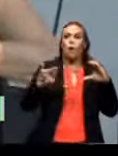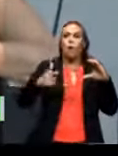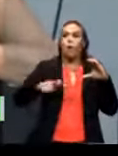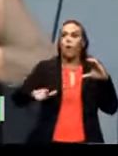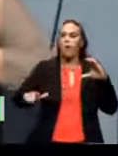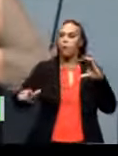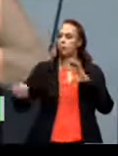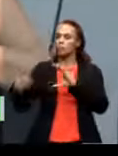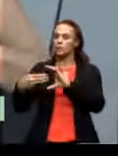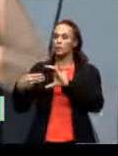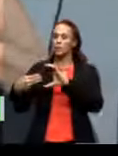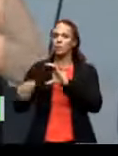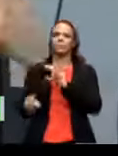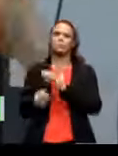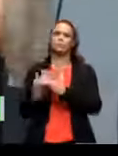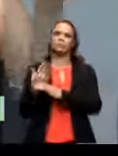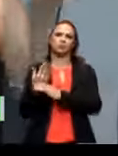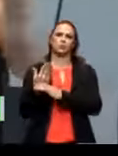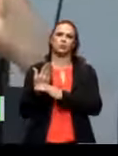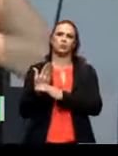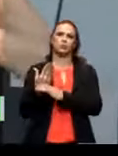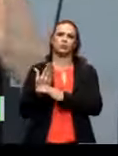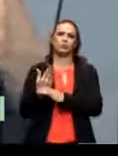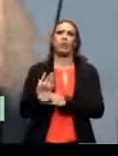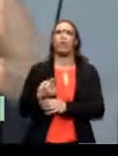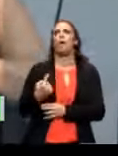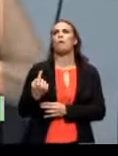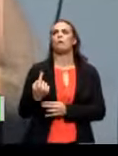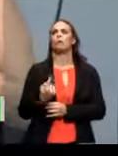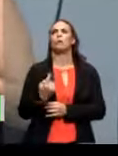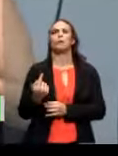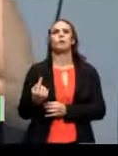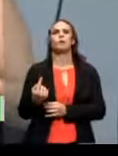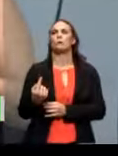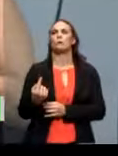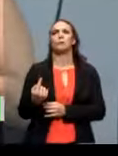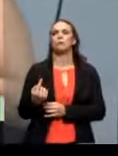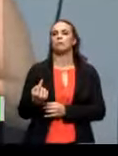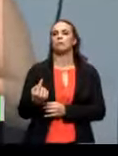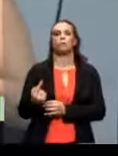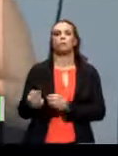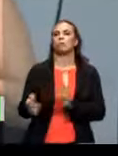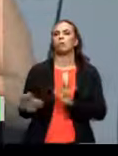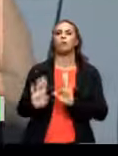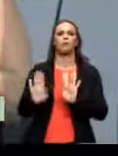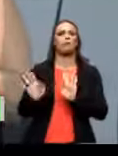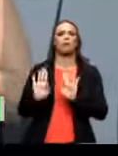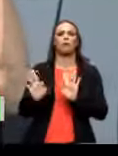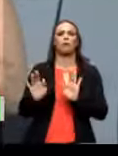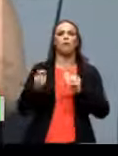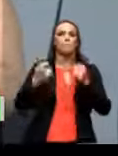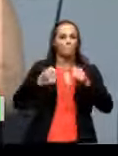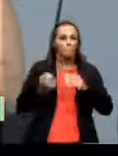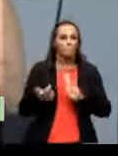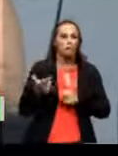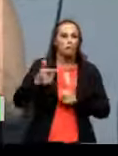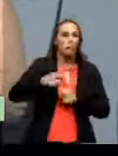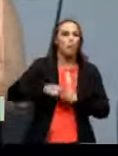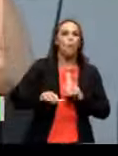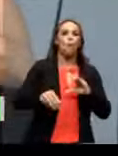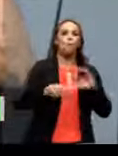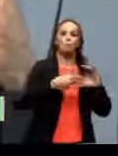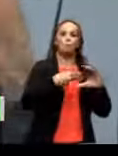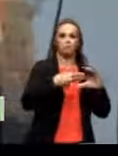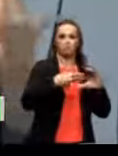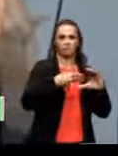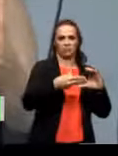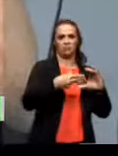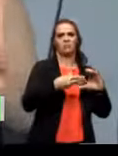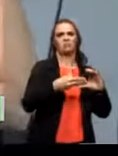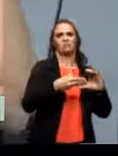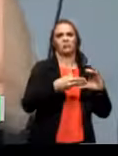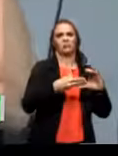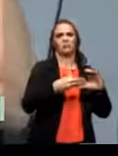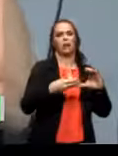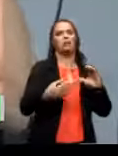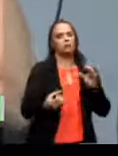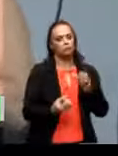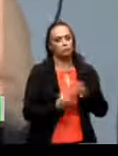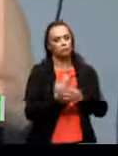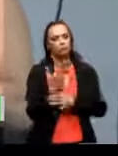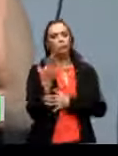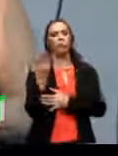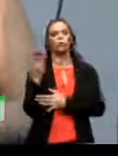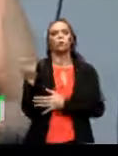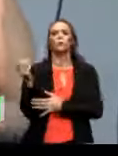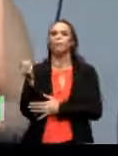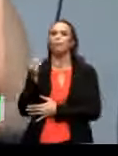que uma matéria podia surgir de outra espontaneamente? Não, isso não ocorre, né? Uma célula é originada de uma outra